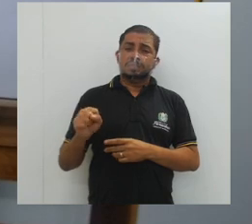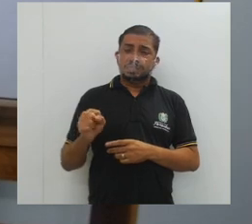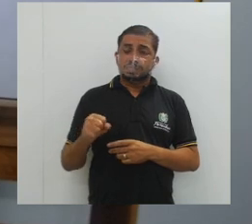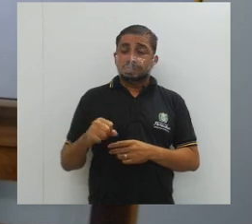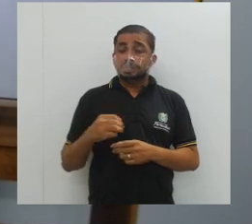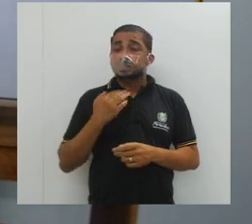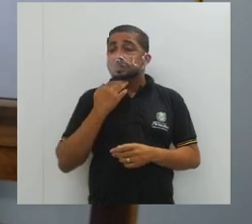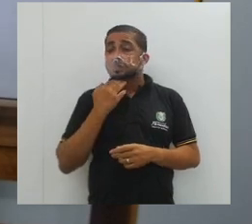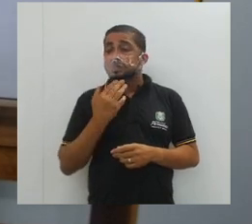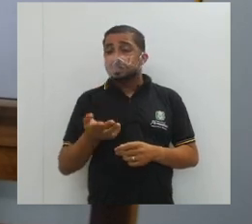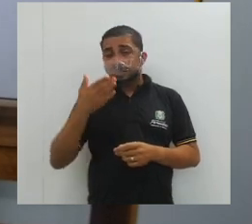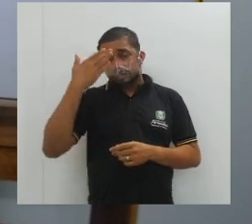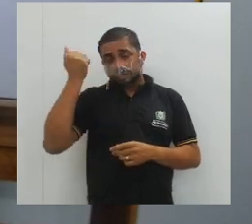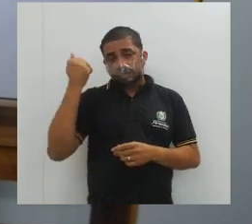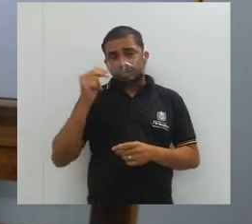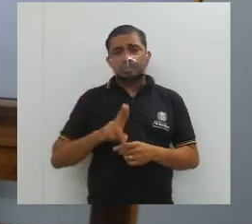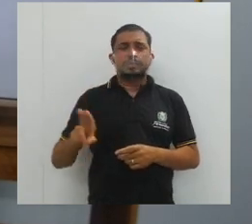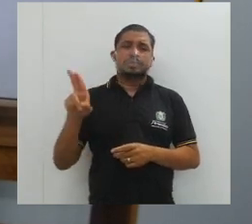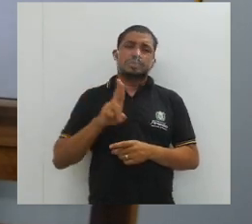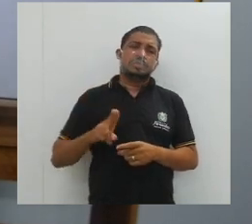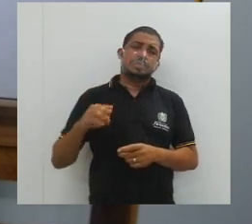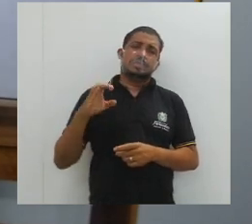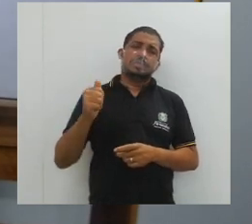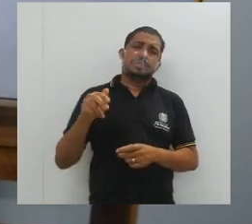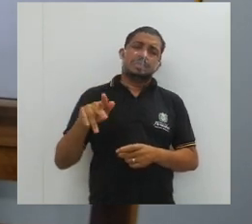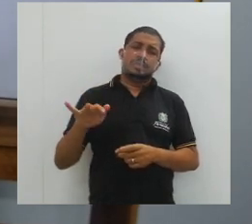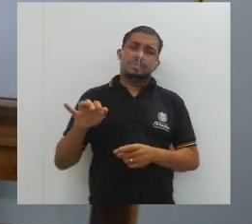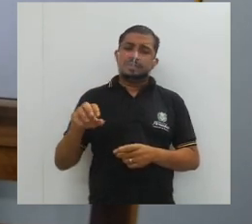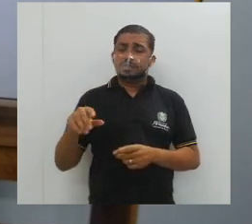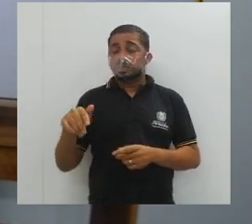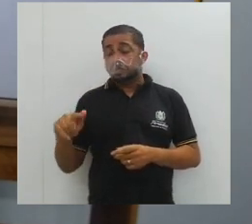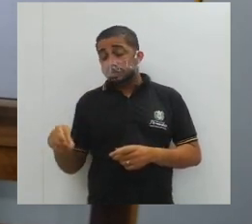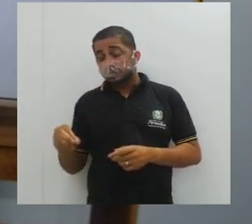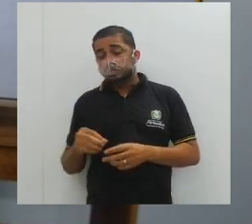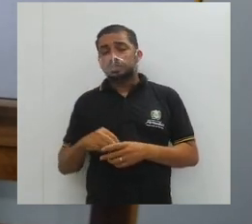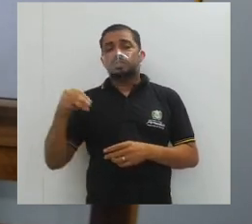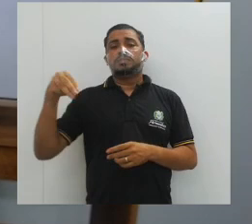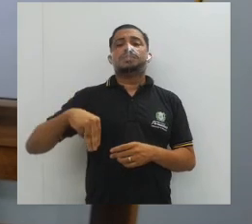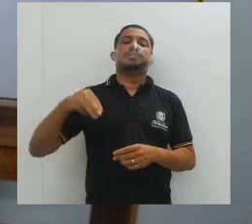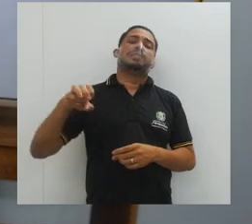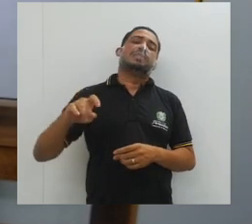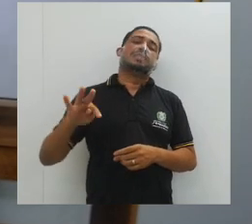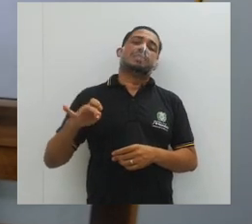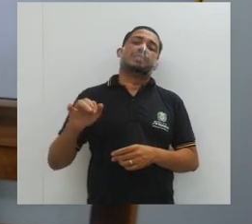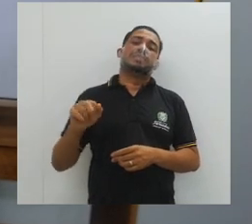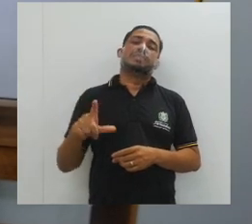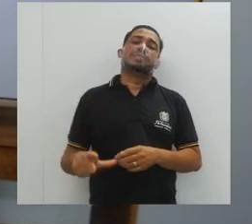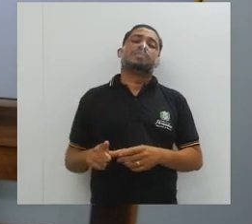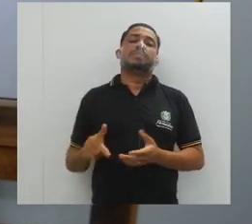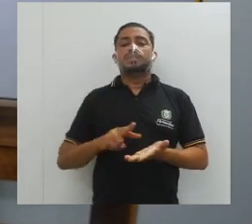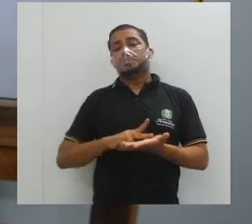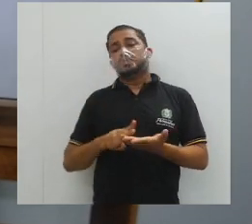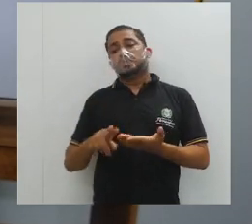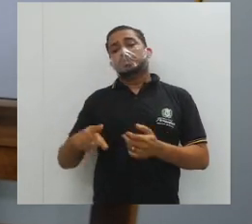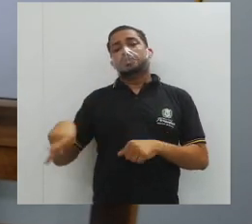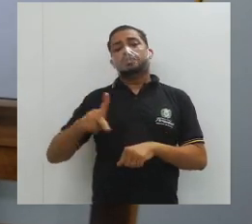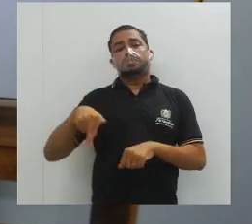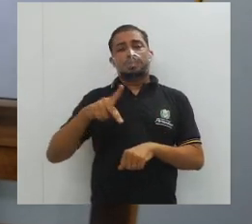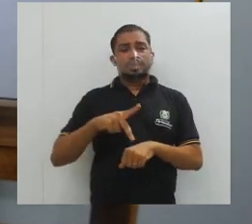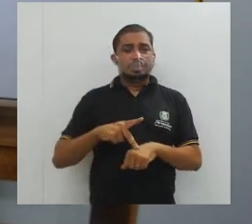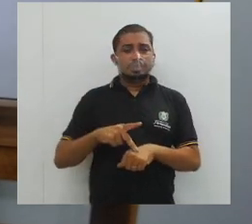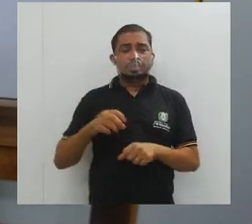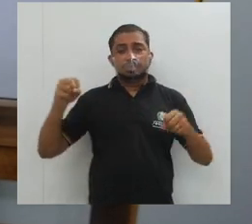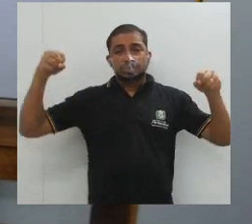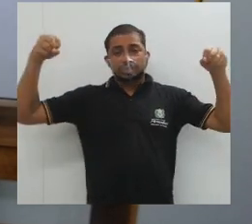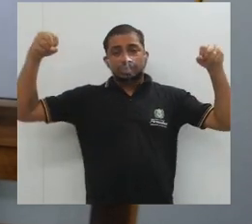e até hoje infelizmente usado, o carvão mineral, muito mais usado na siderurgia e em vários países para acender